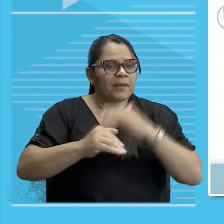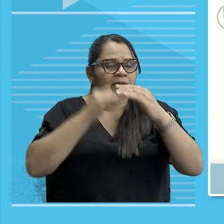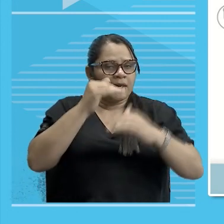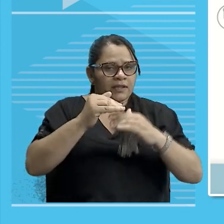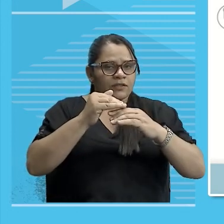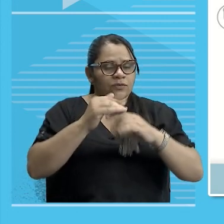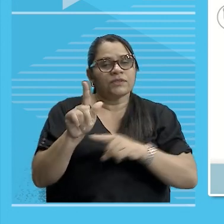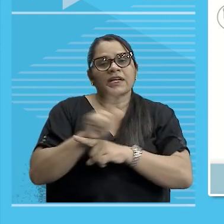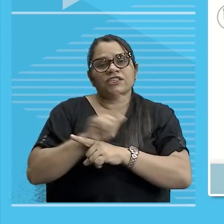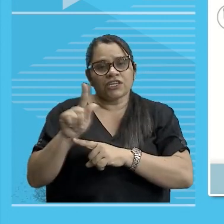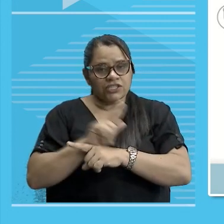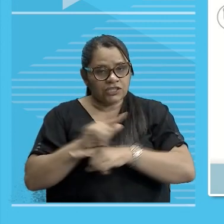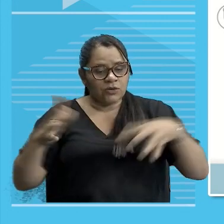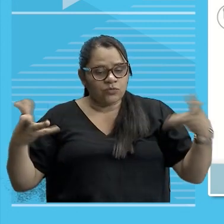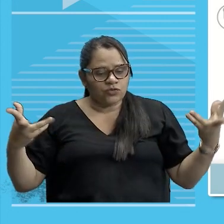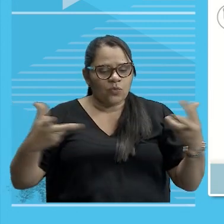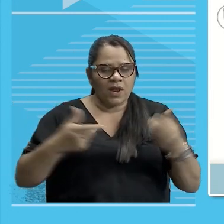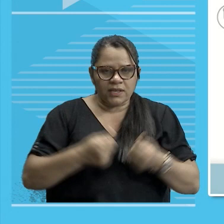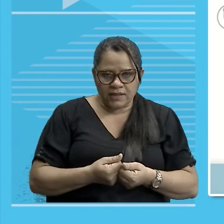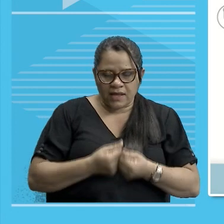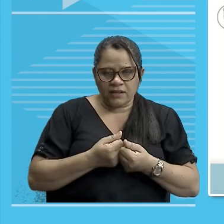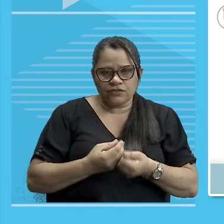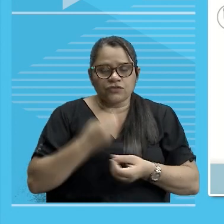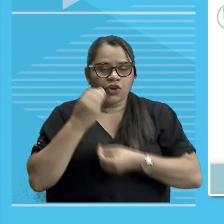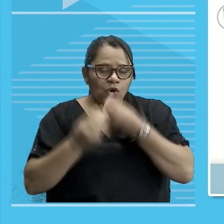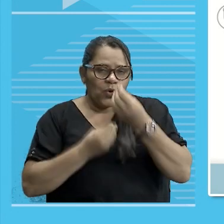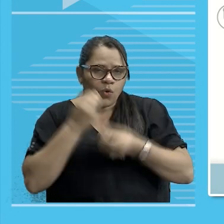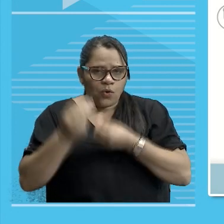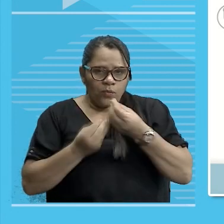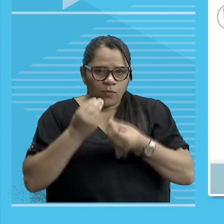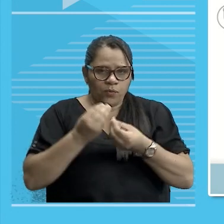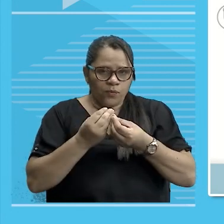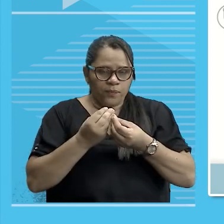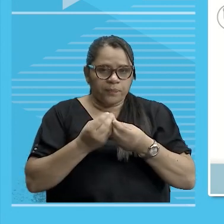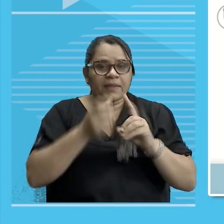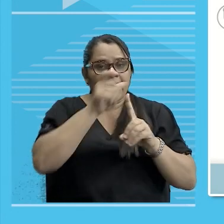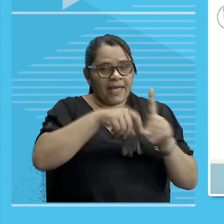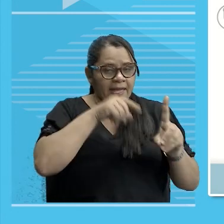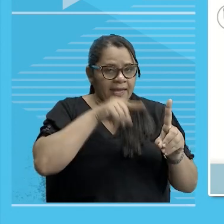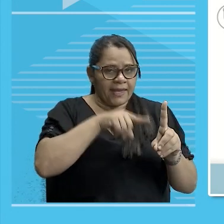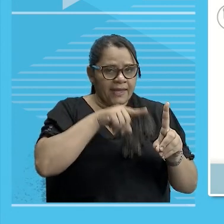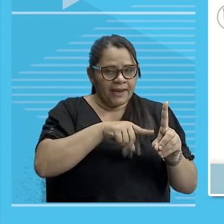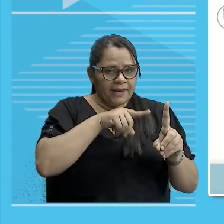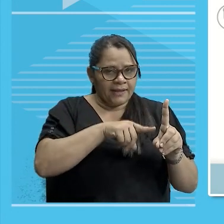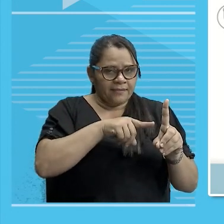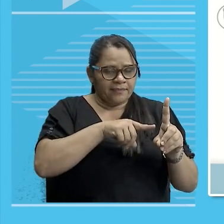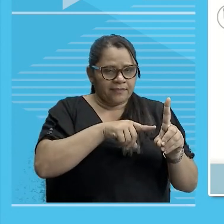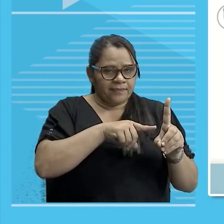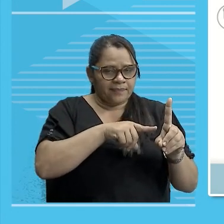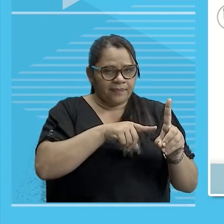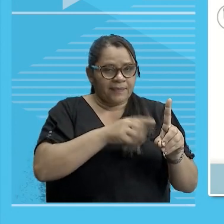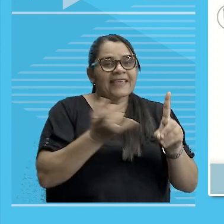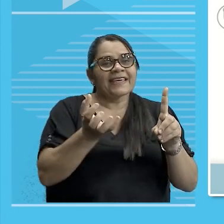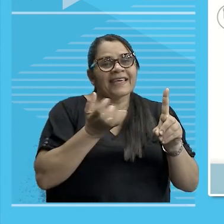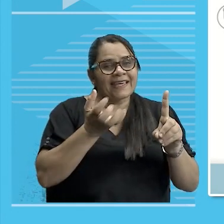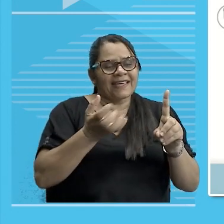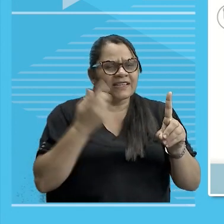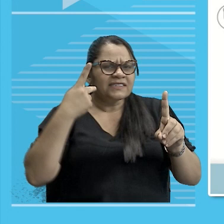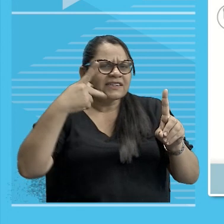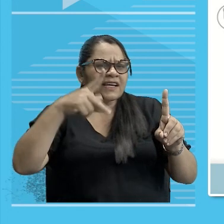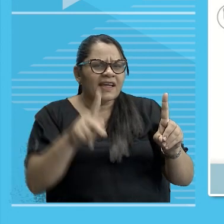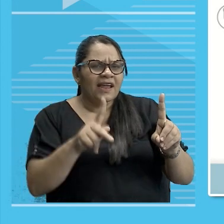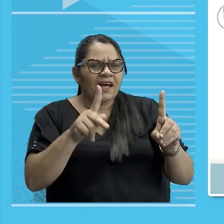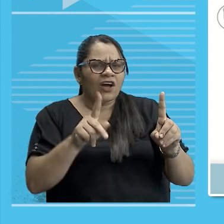a gestão de qualidade ele quis Será que ele quis acabar com a